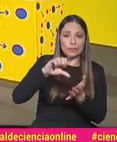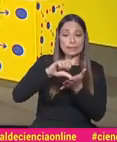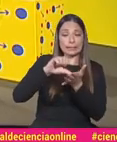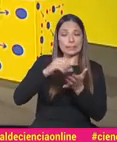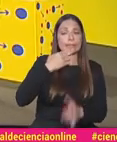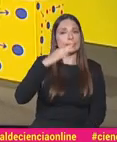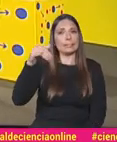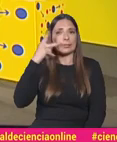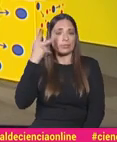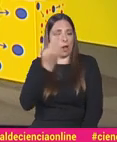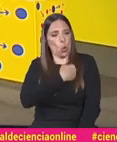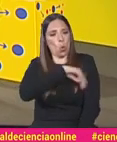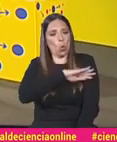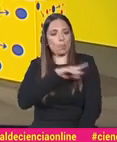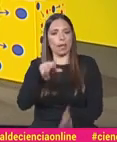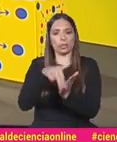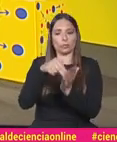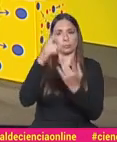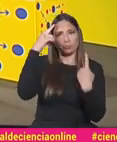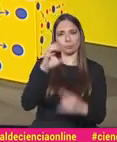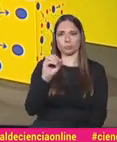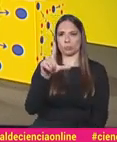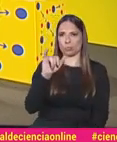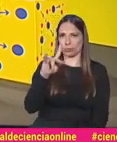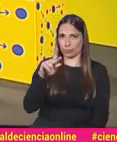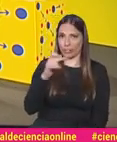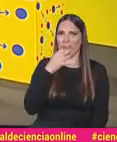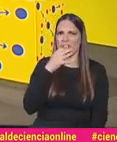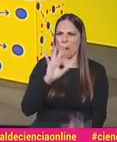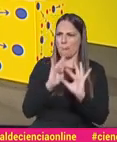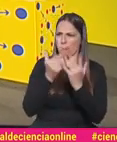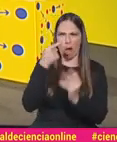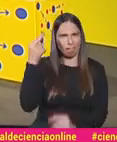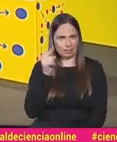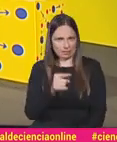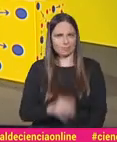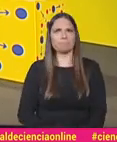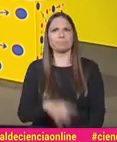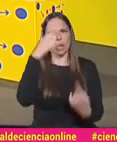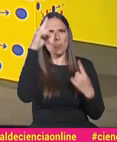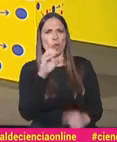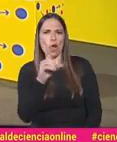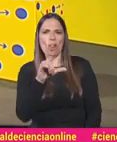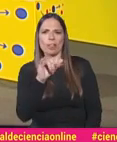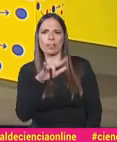Coimbra, onde já está à nossa espera a professora Olívia, que nos vai falar de umas bolas muito especiais. Professora Olívia?